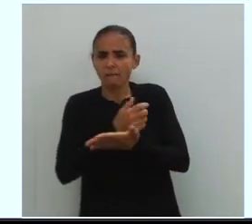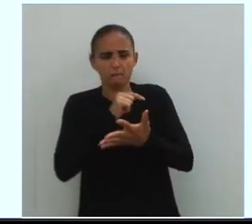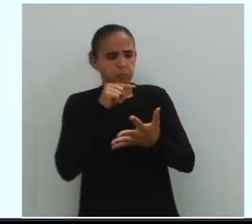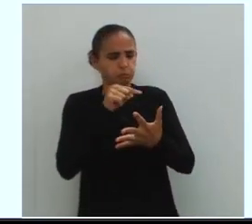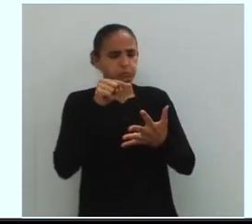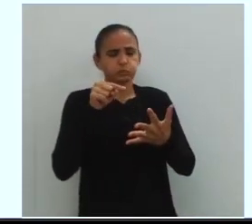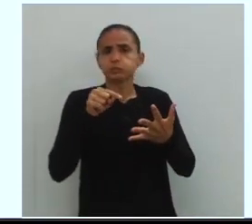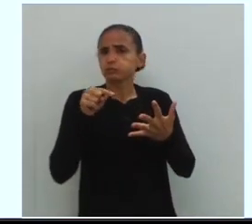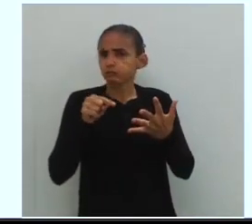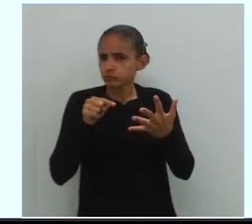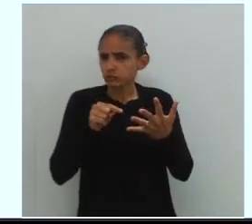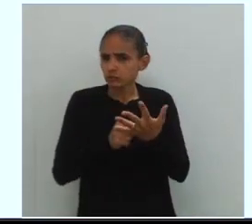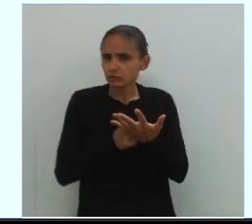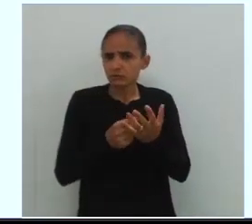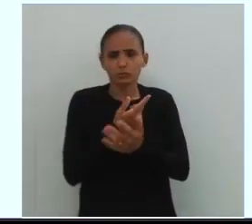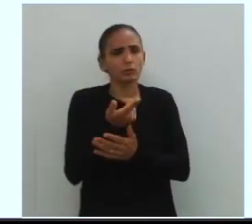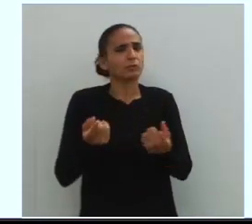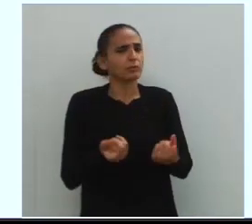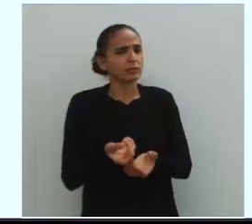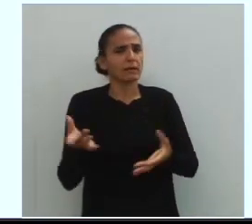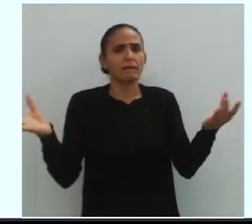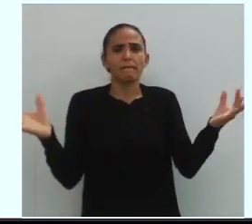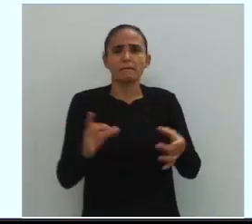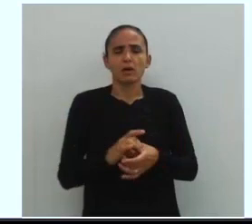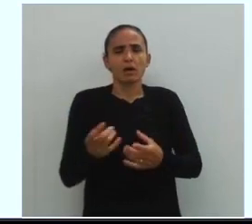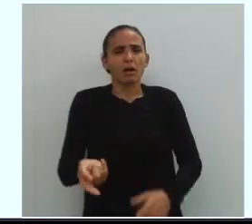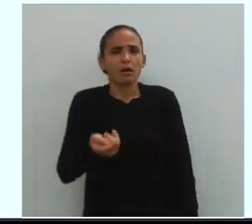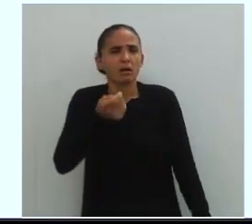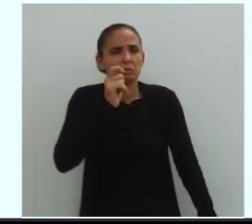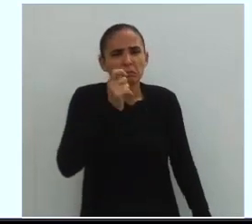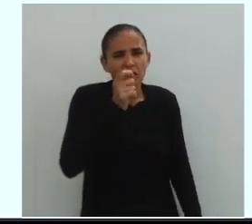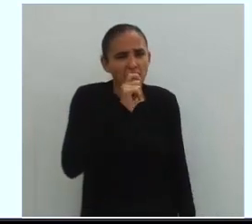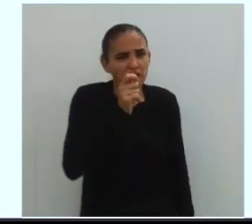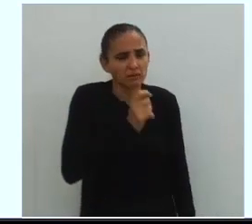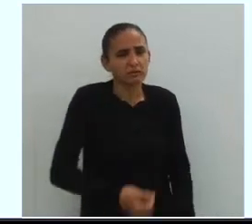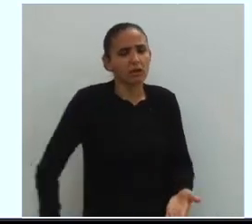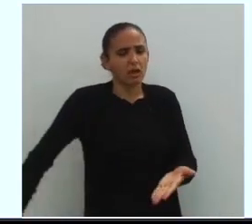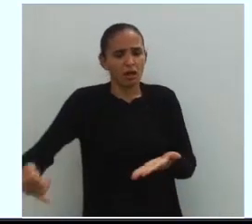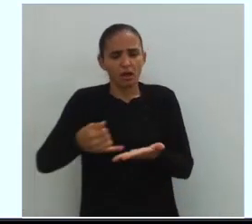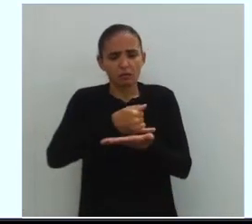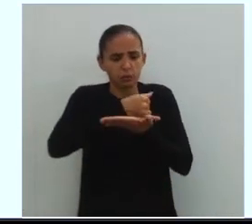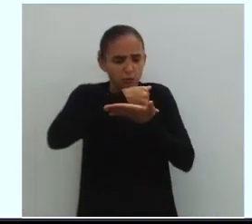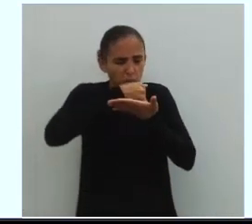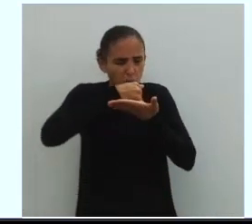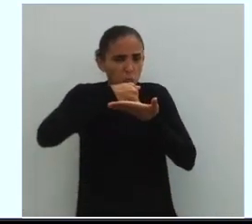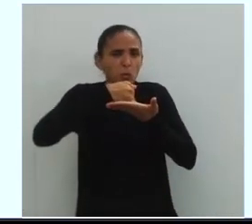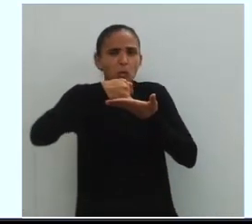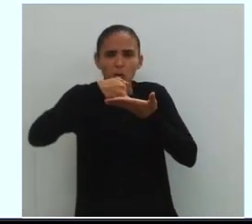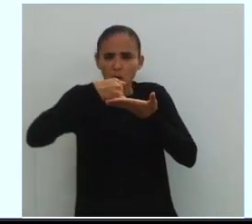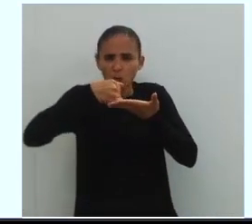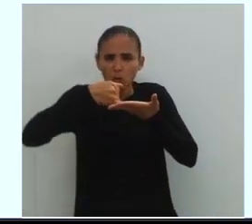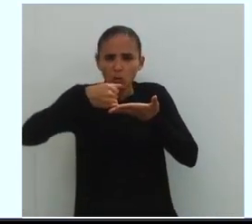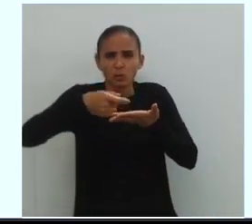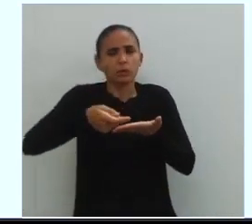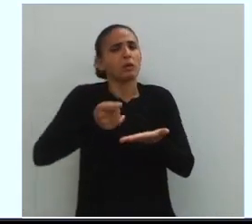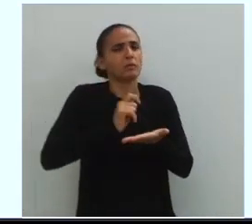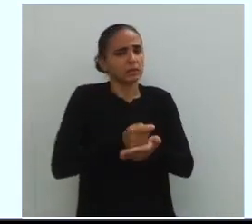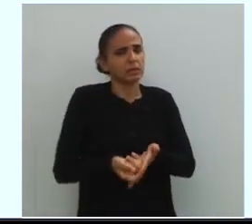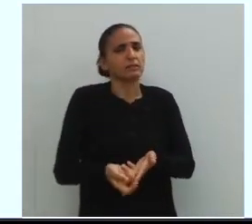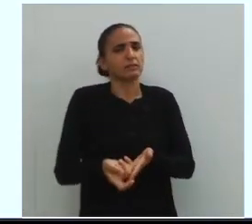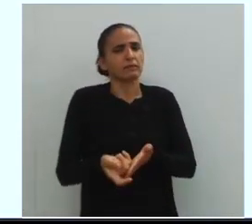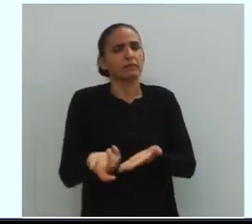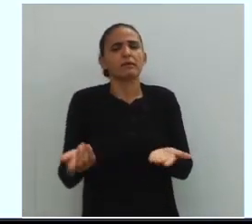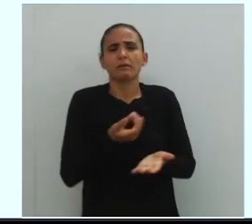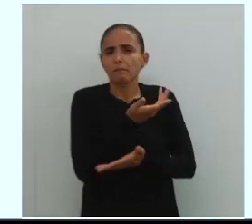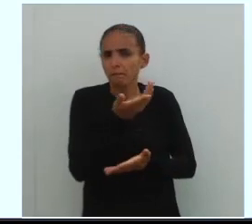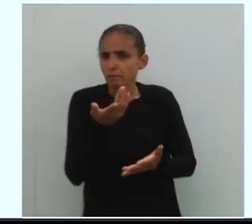que são os produtos ilegais como a maconha, a cocaína, o crack, que são, porém,